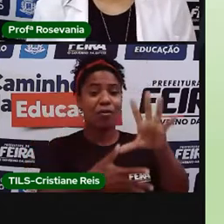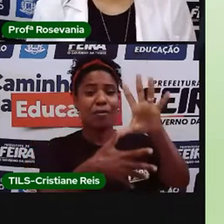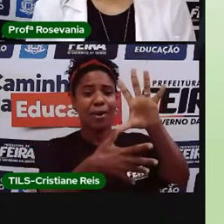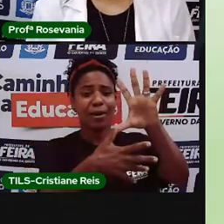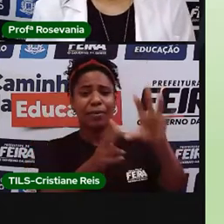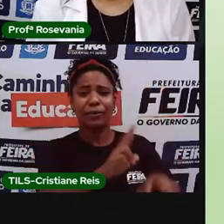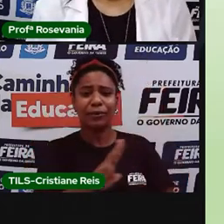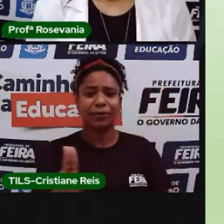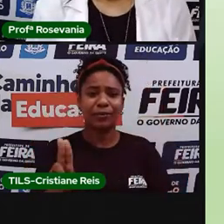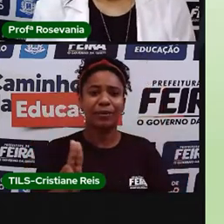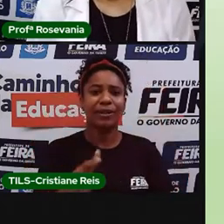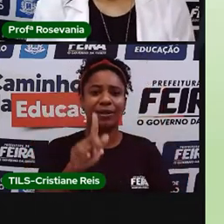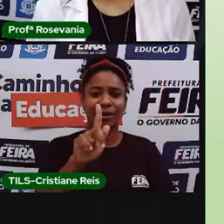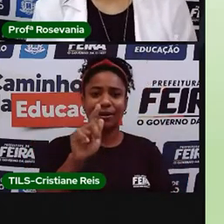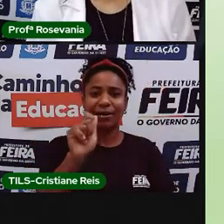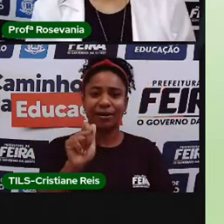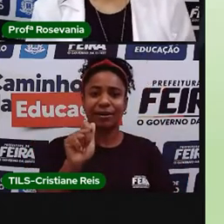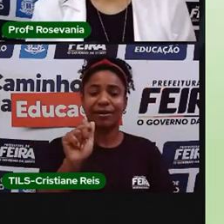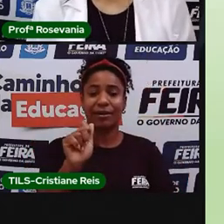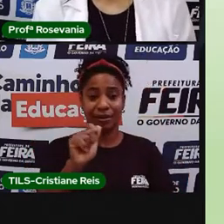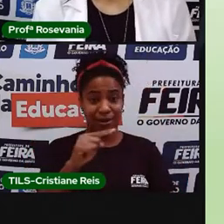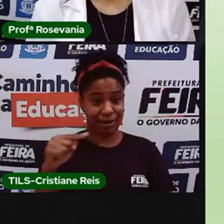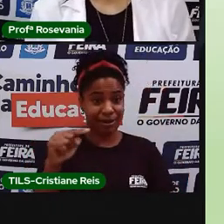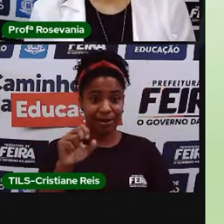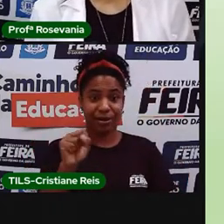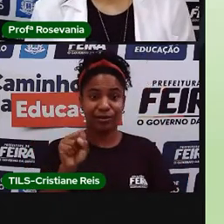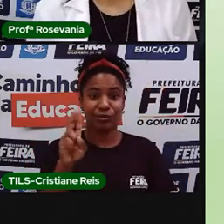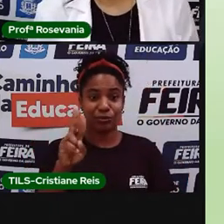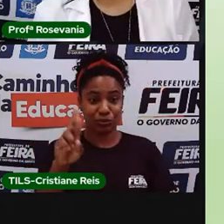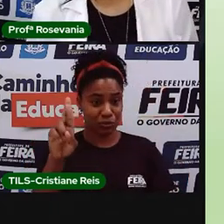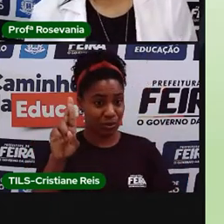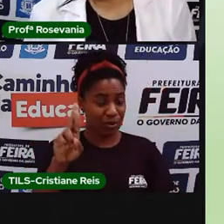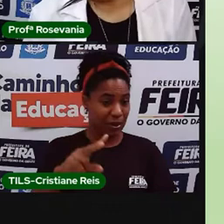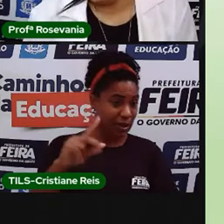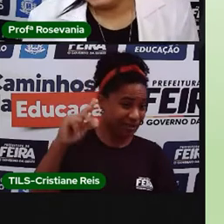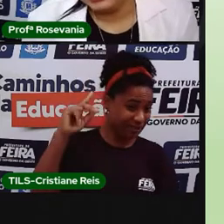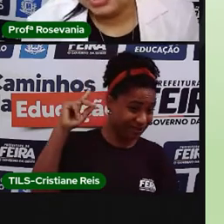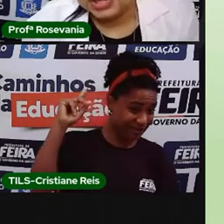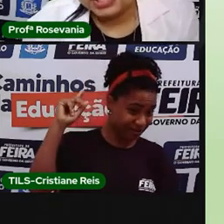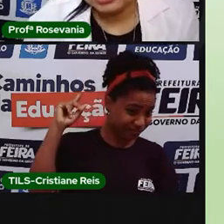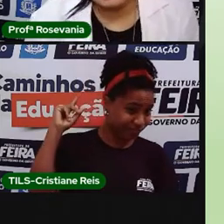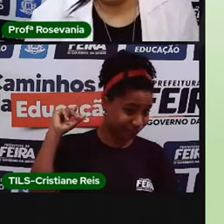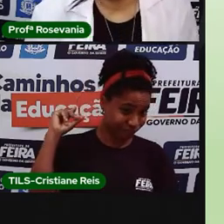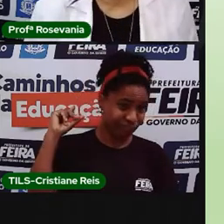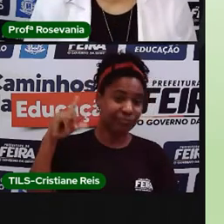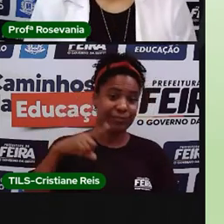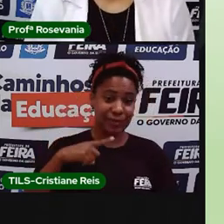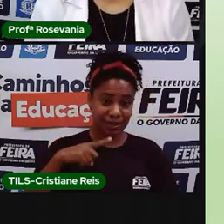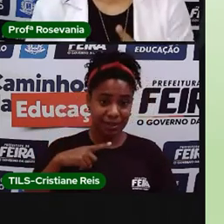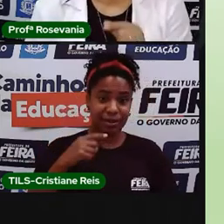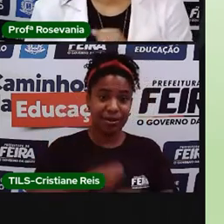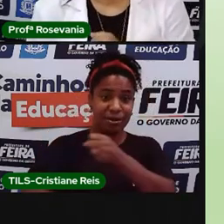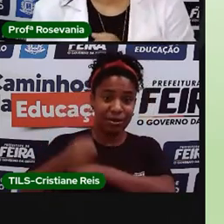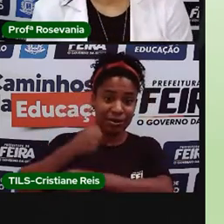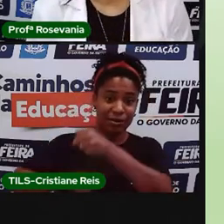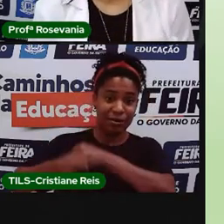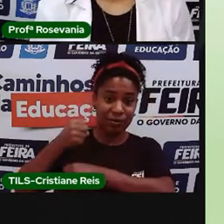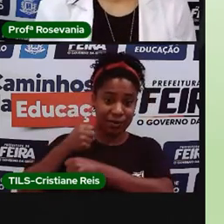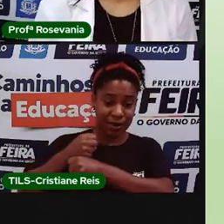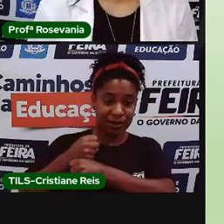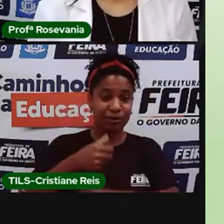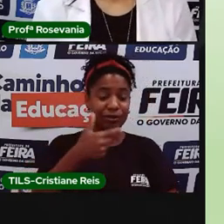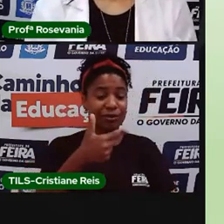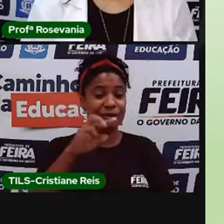Esse é um dos mais antigos, não é o mais antigo, mas é um dos mais antigos. Ele data de 2500 antes, né, de Cristo, por isso esse AC